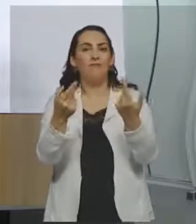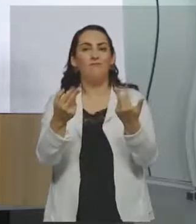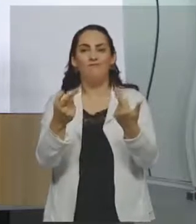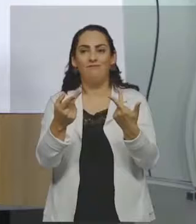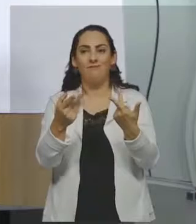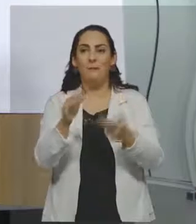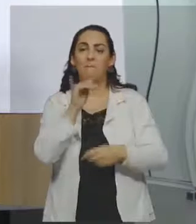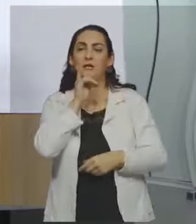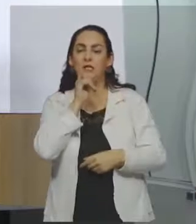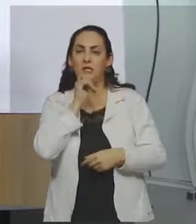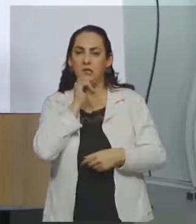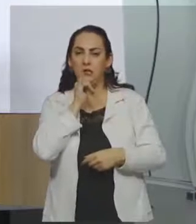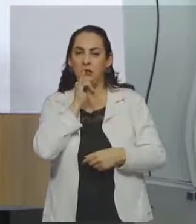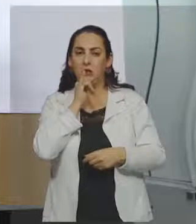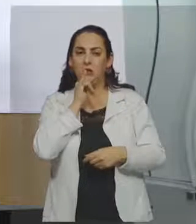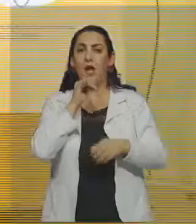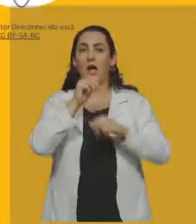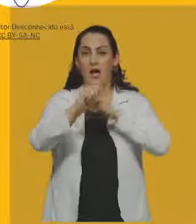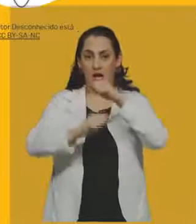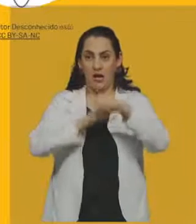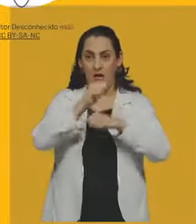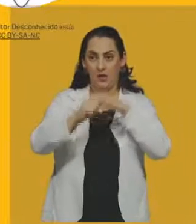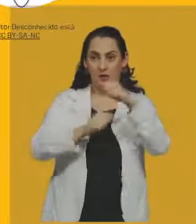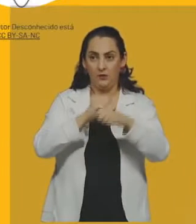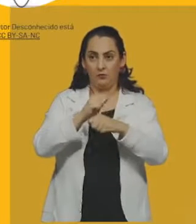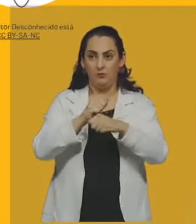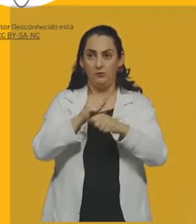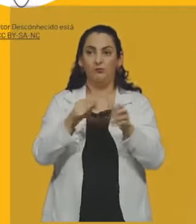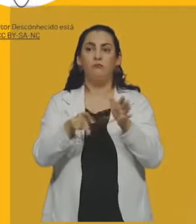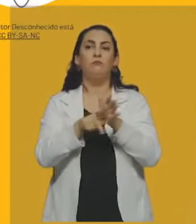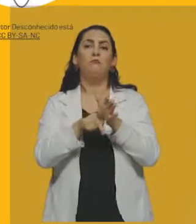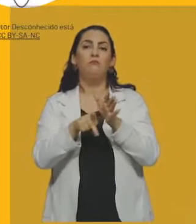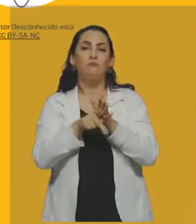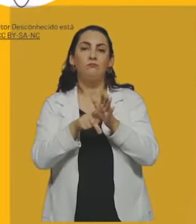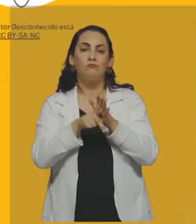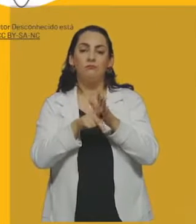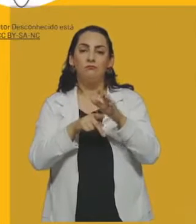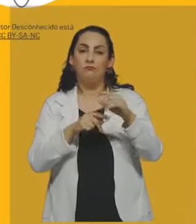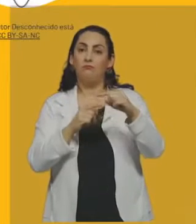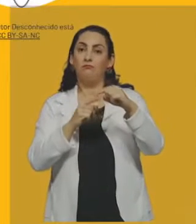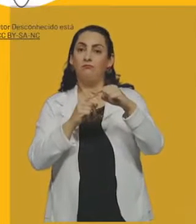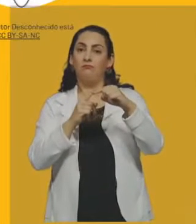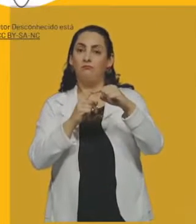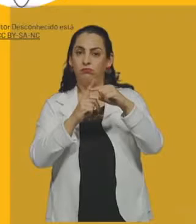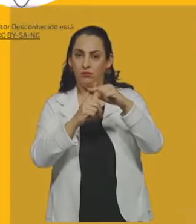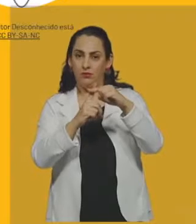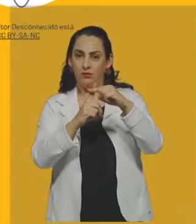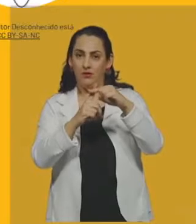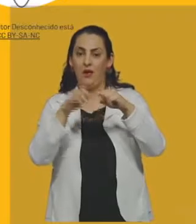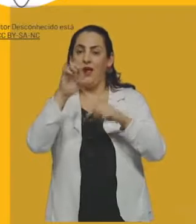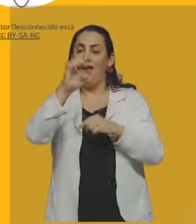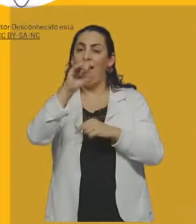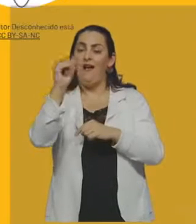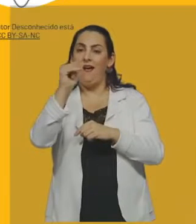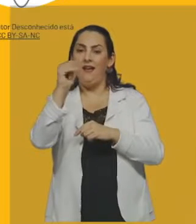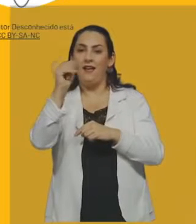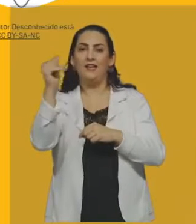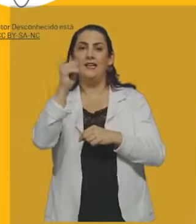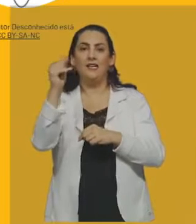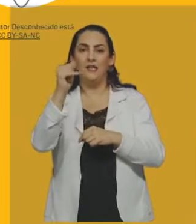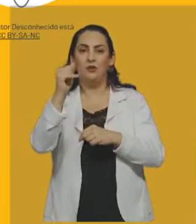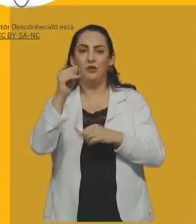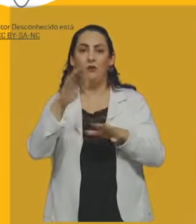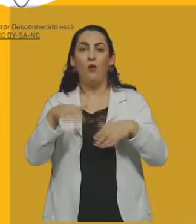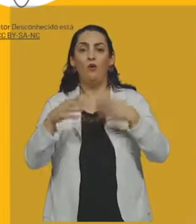os elétrons de carga negativa vão orbitar numa região chamada eletrosfera. E essa eletrosfera é